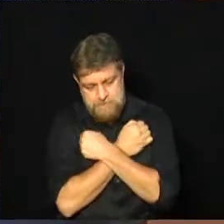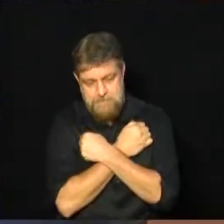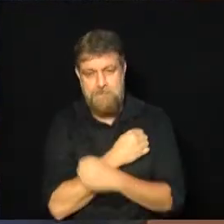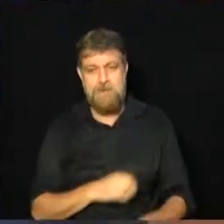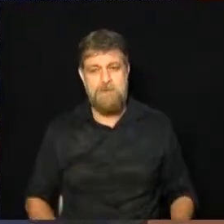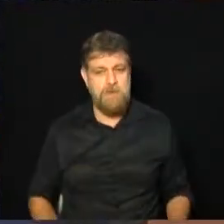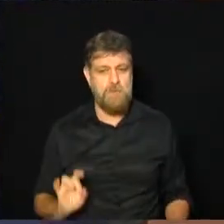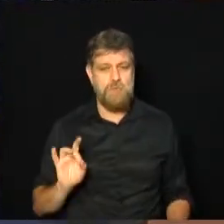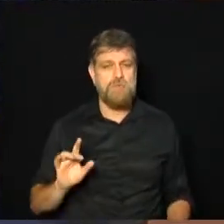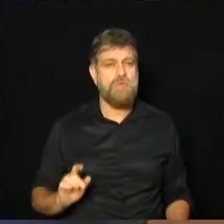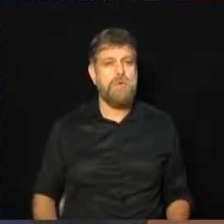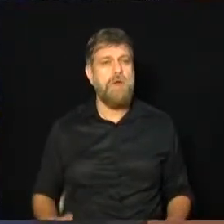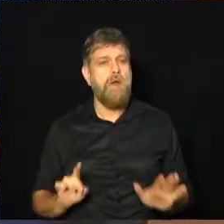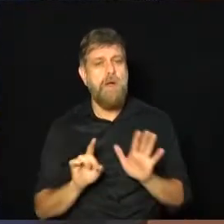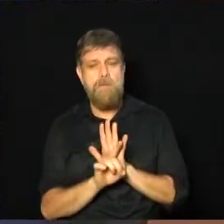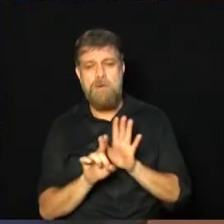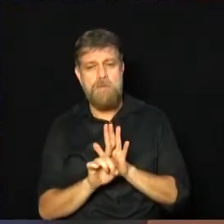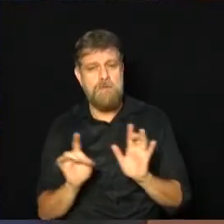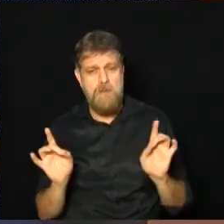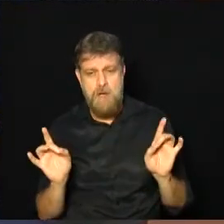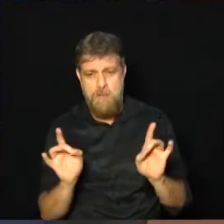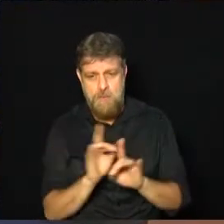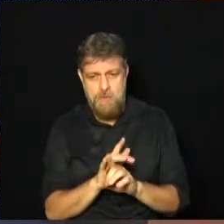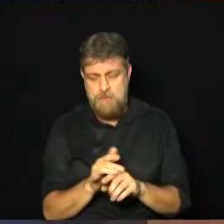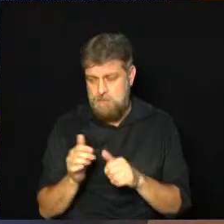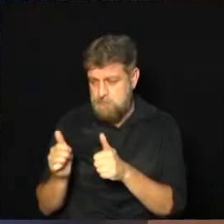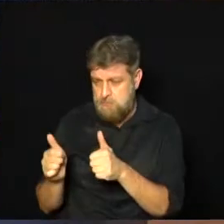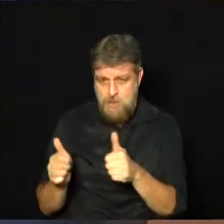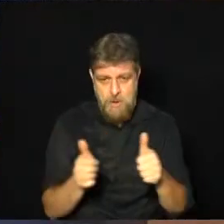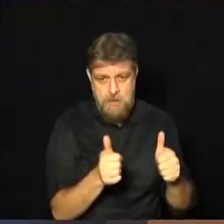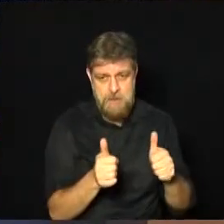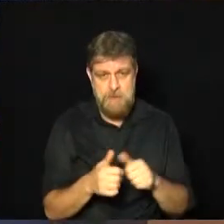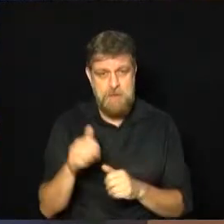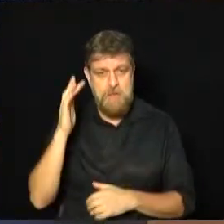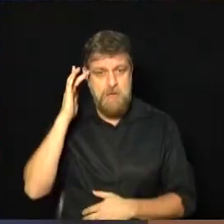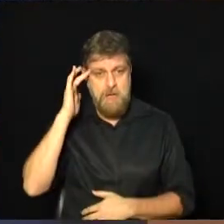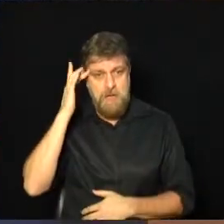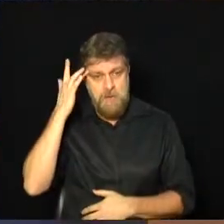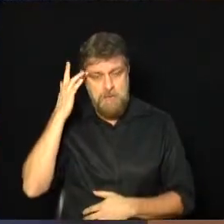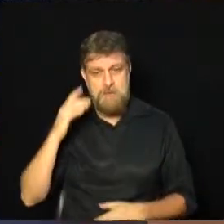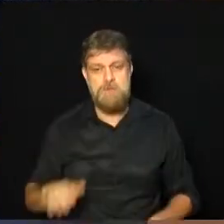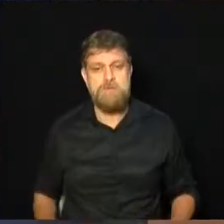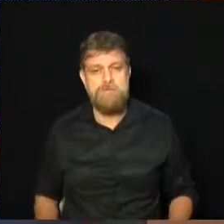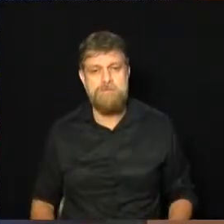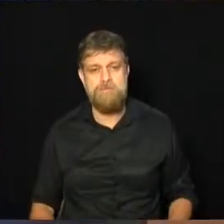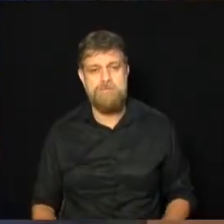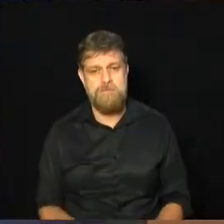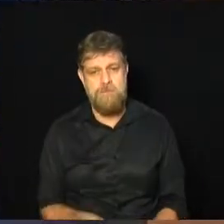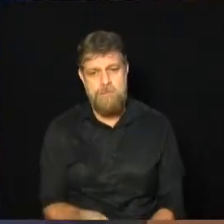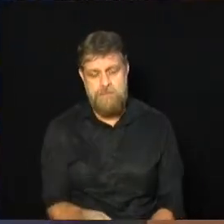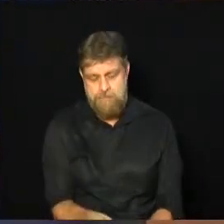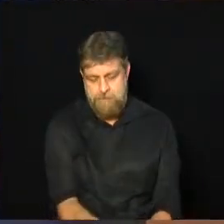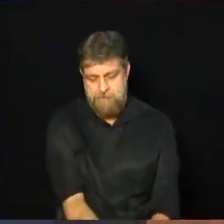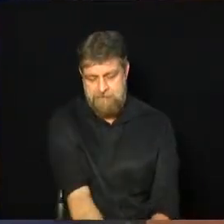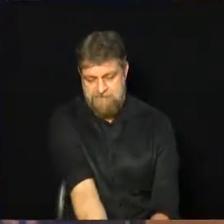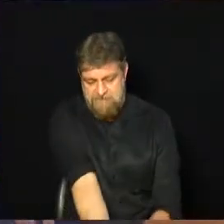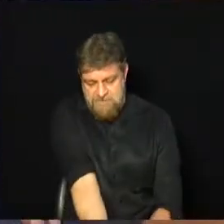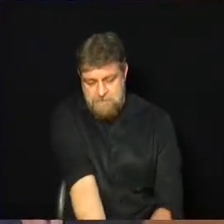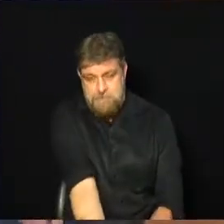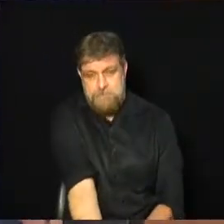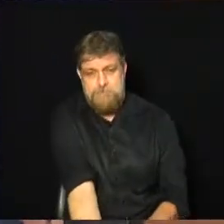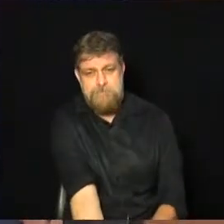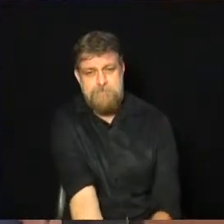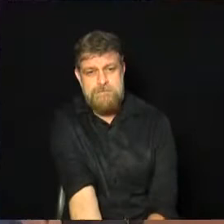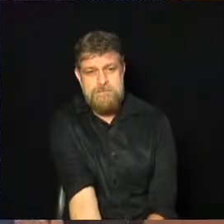Mais alguma pergunta? Vereador Cecílio? Então, eu acho que é isso daí. Secretário, aproveitar a oportunidade aqui, como eu